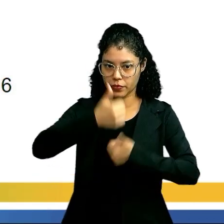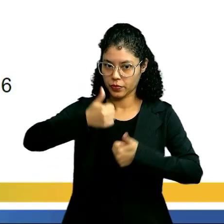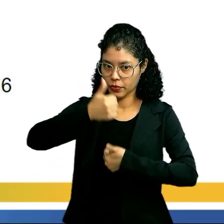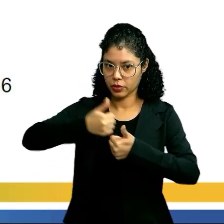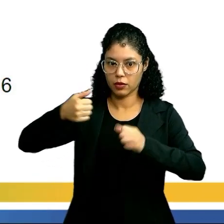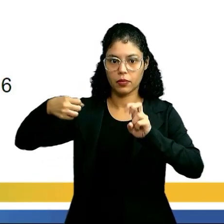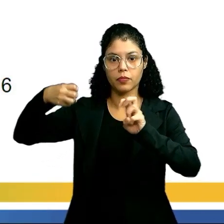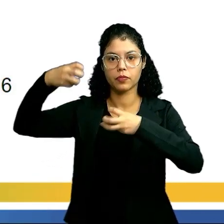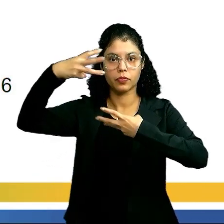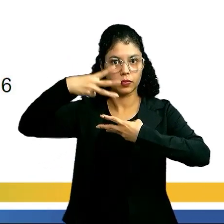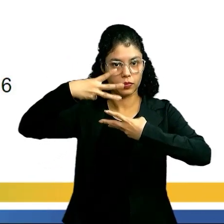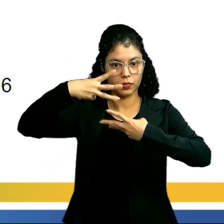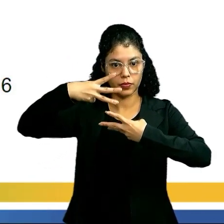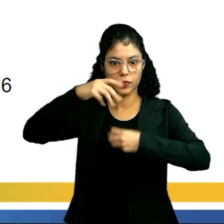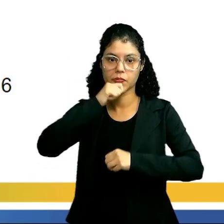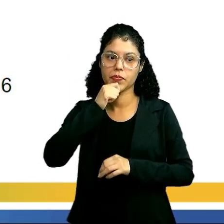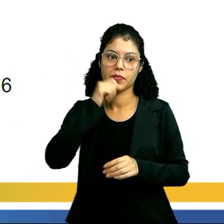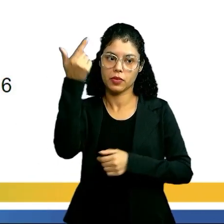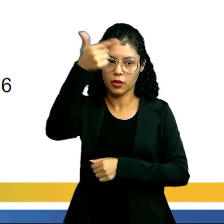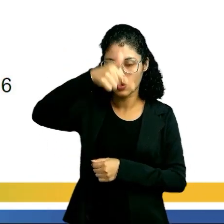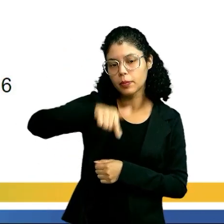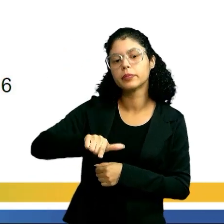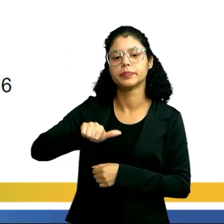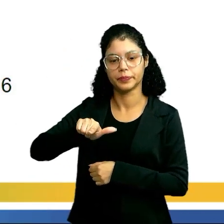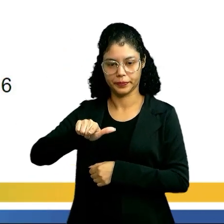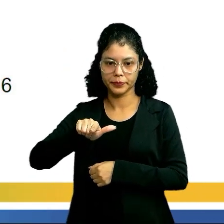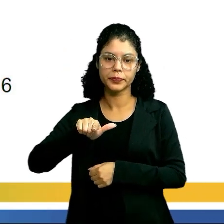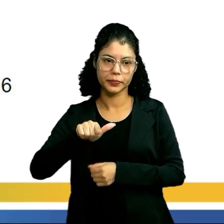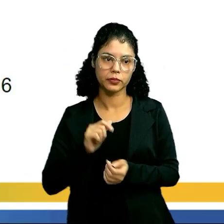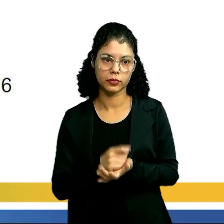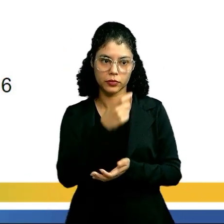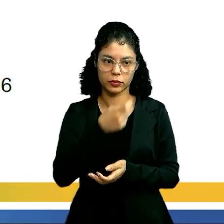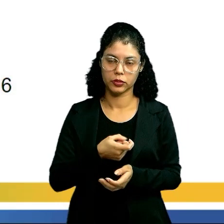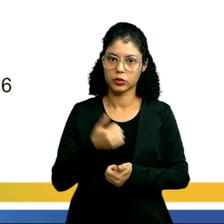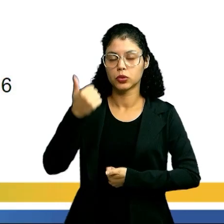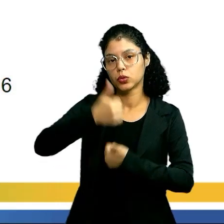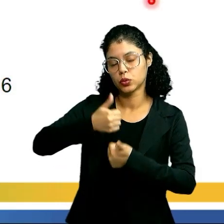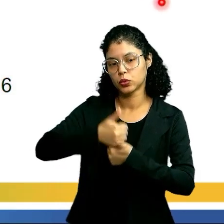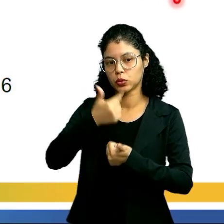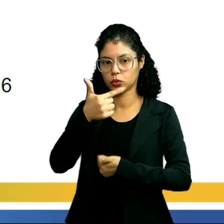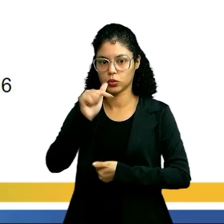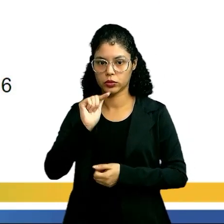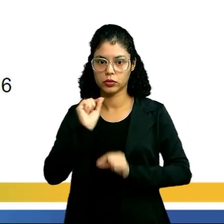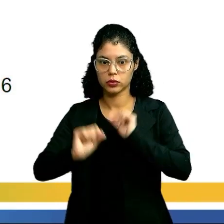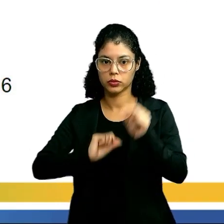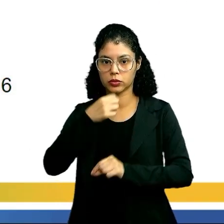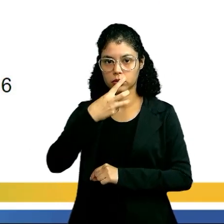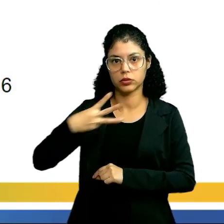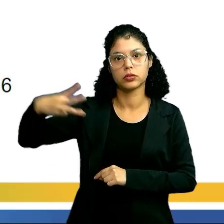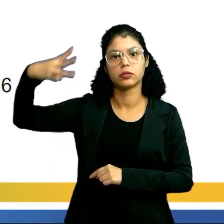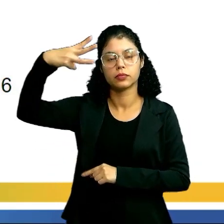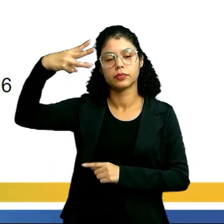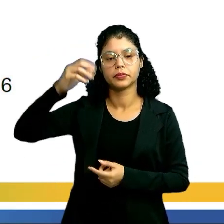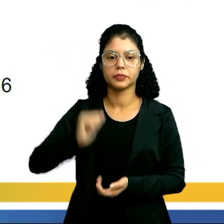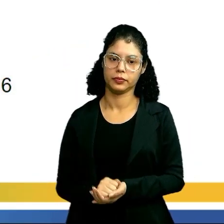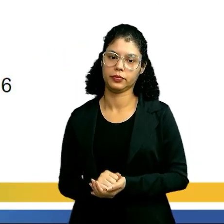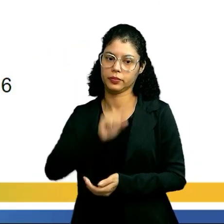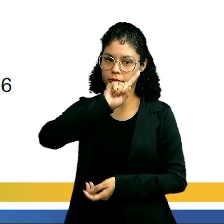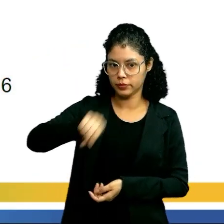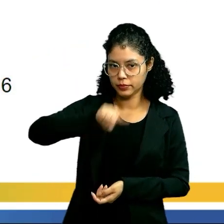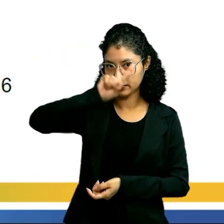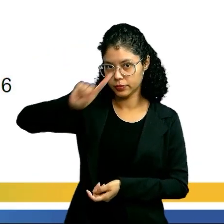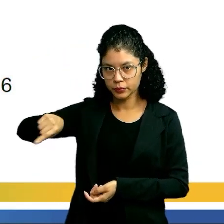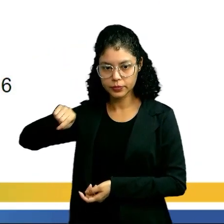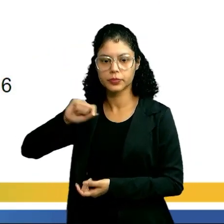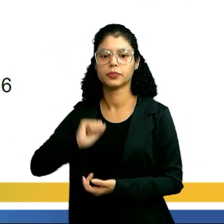substituir, presta atenção aqui, ó. Repete 3 elevado a x e no lugar do 27 vai aparecer 3 ao cubo. Cancela a